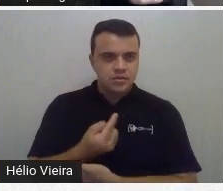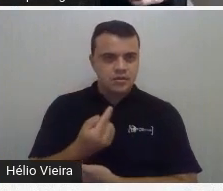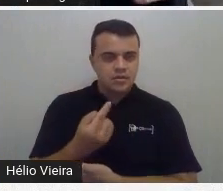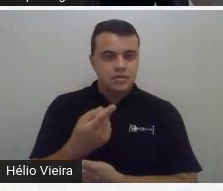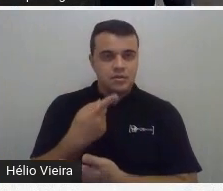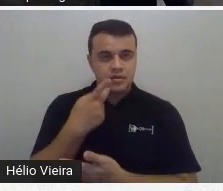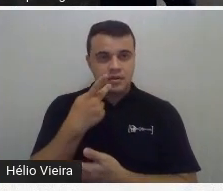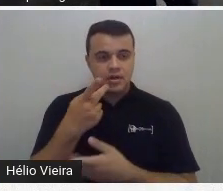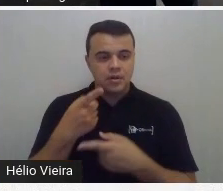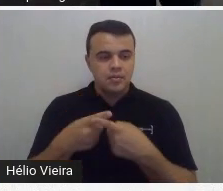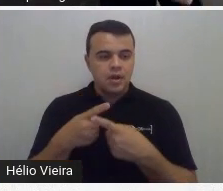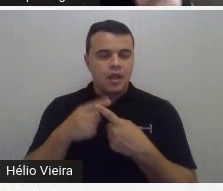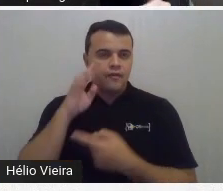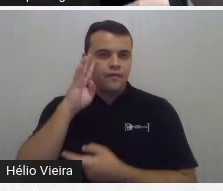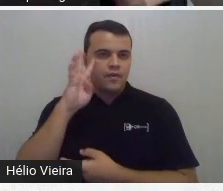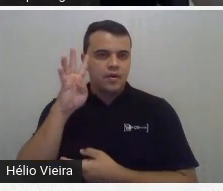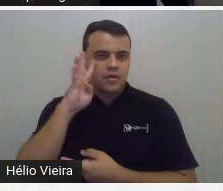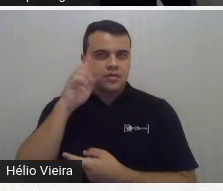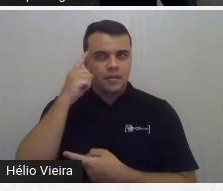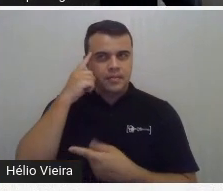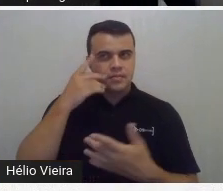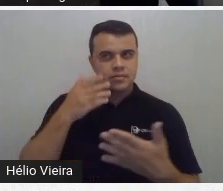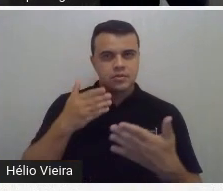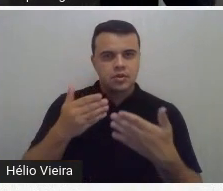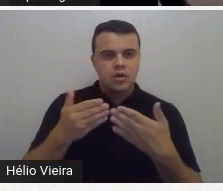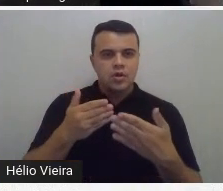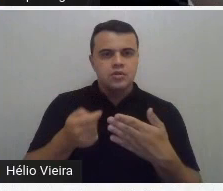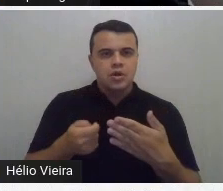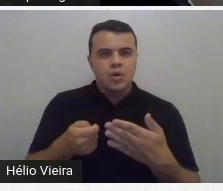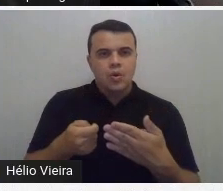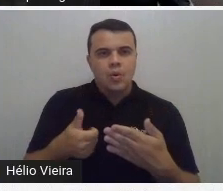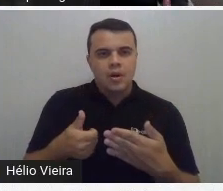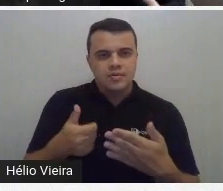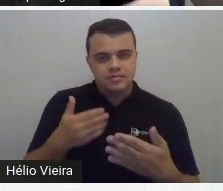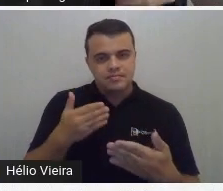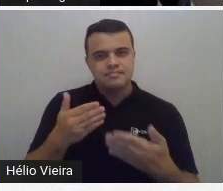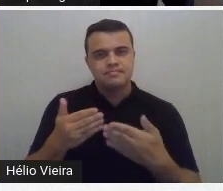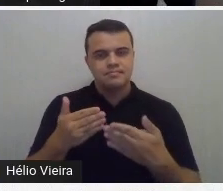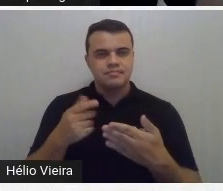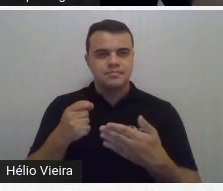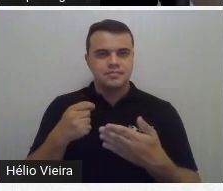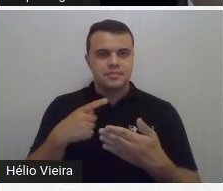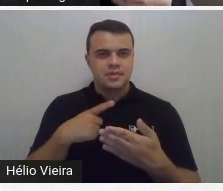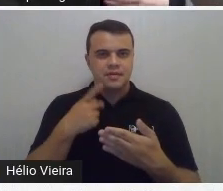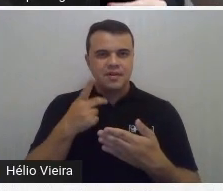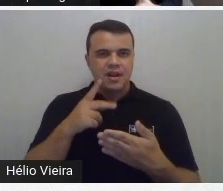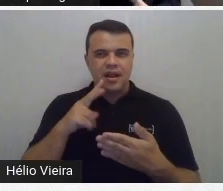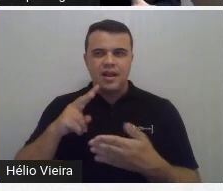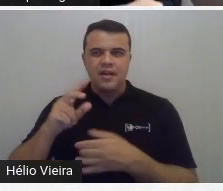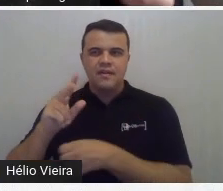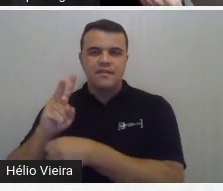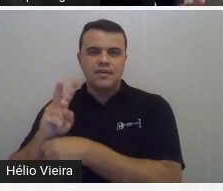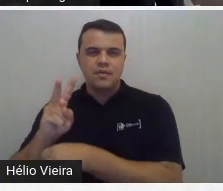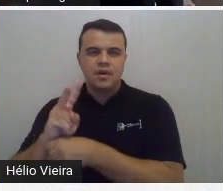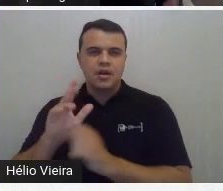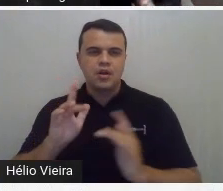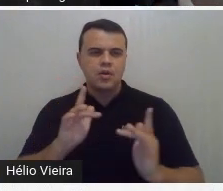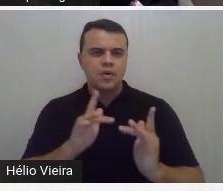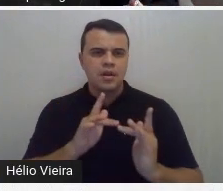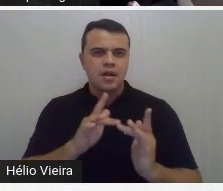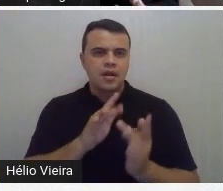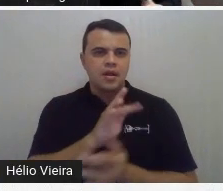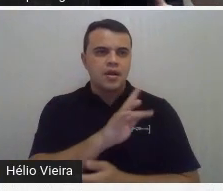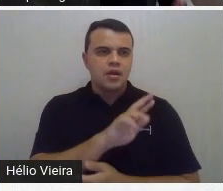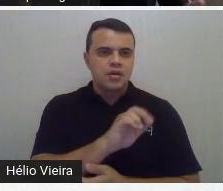questão filosófica, psicológica, quase psiquiátrica às vezes, né? Os vanguardistas vão se conectar muito a Freud, por